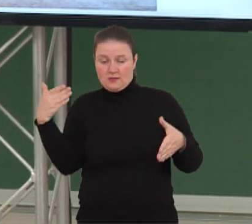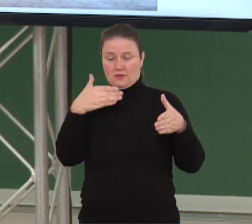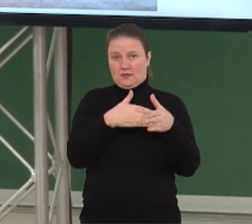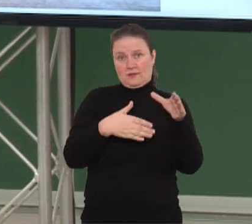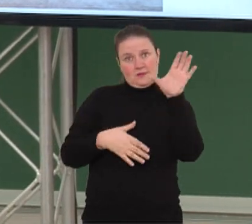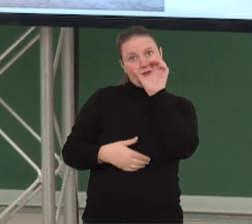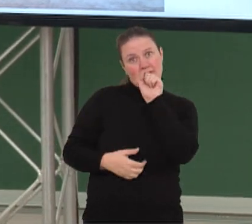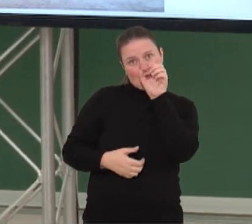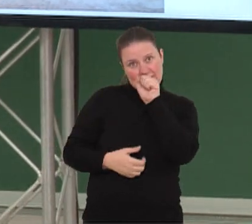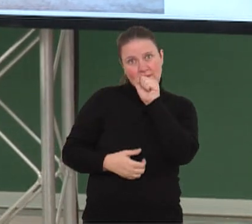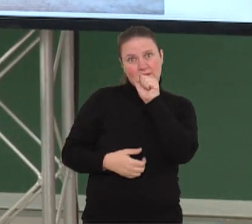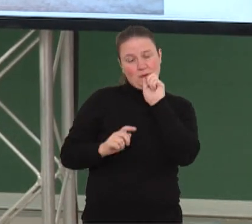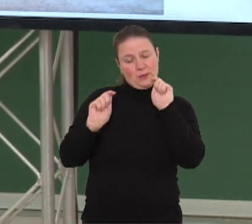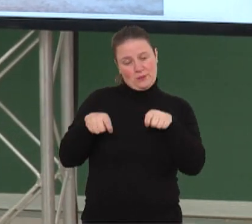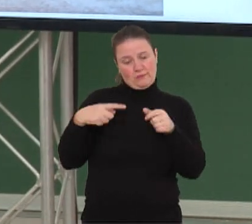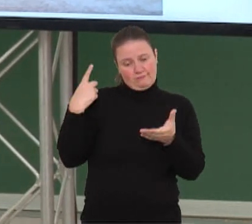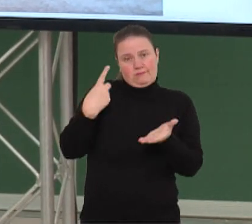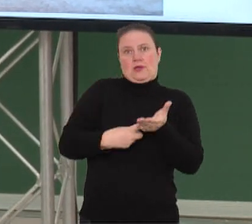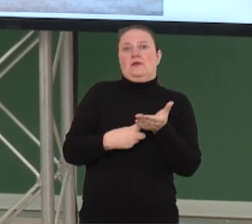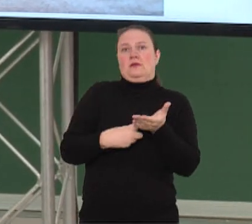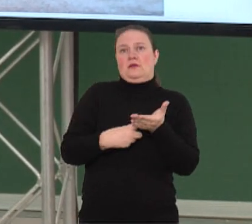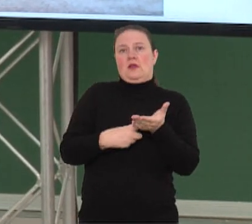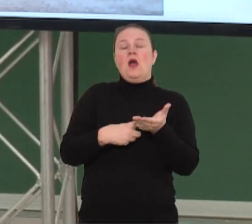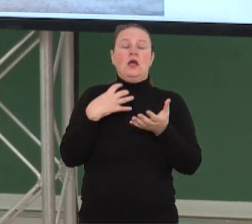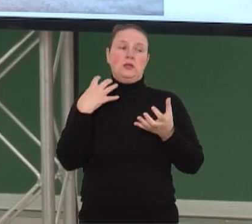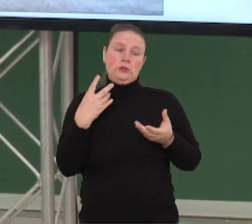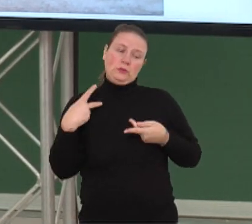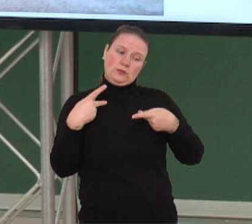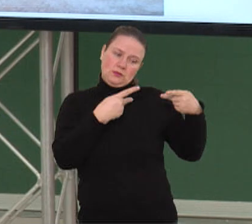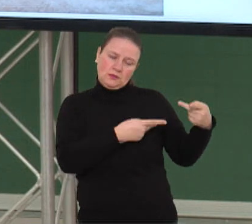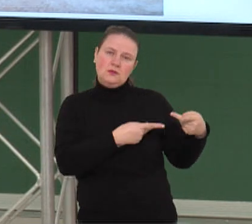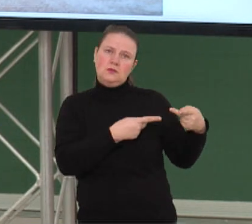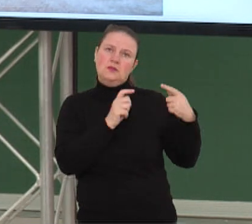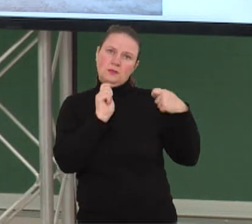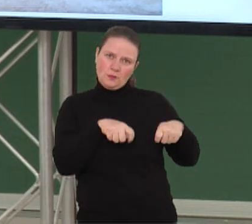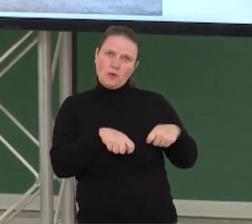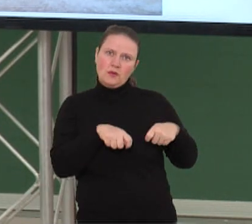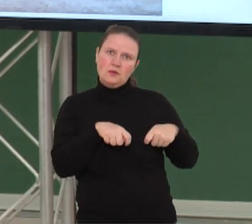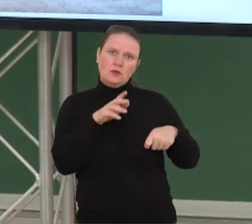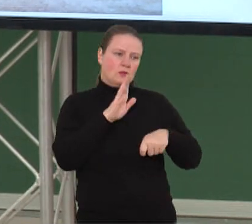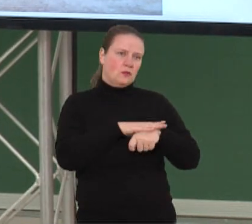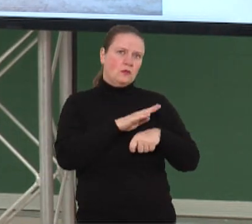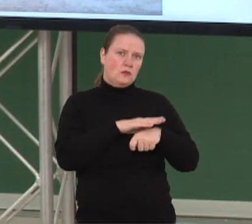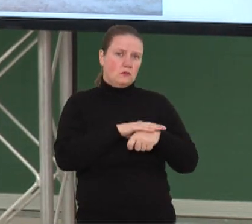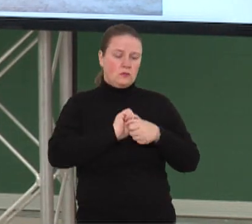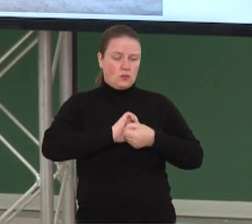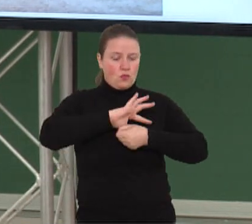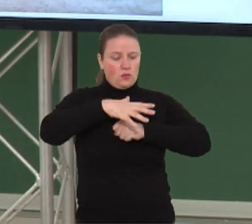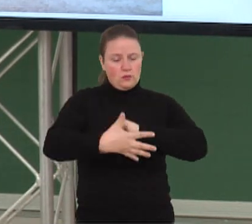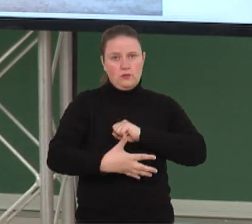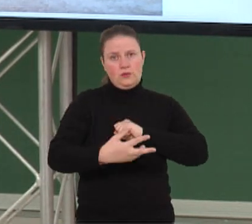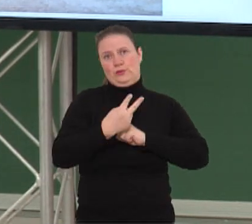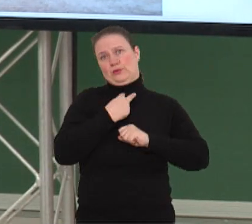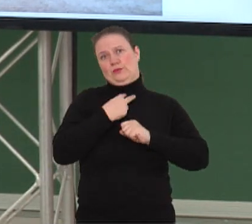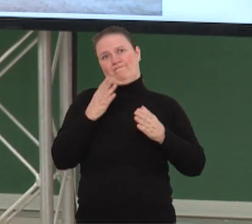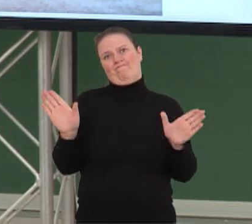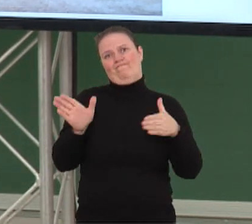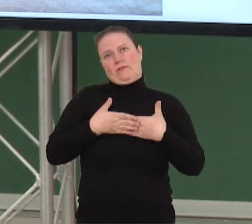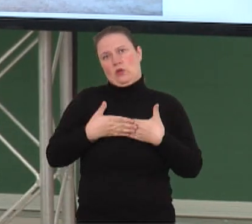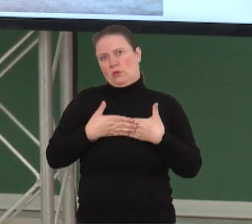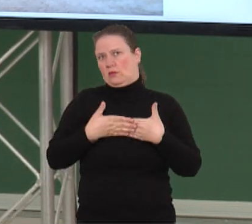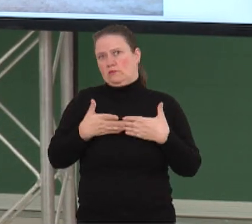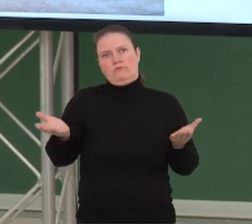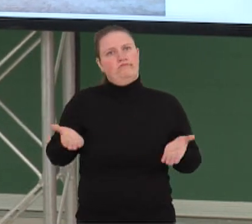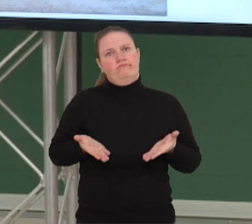sábado. Então você agenda, você liga lá e marca, eu quero visitar. E nos momentos de coronavírus a gente vai aguardar, porque o parque não está recebendo